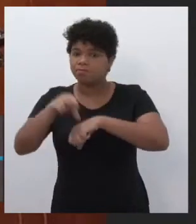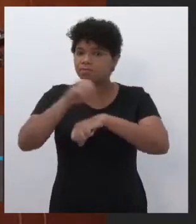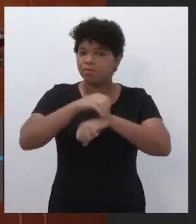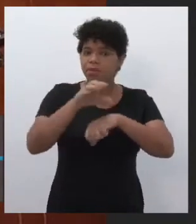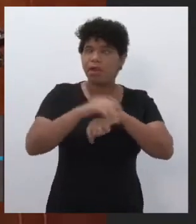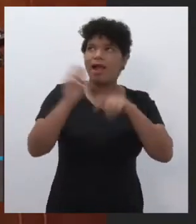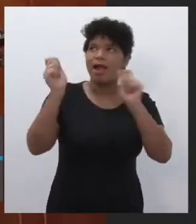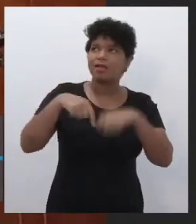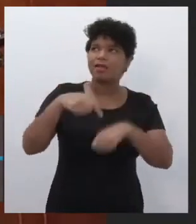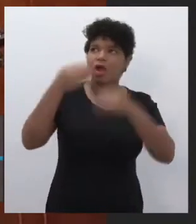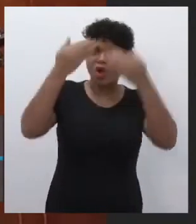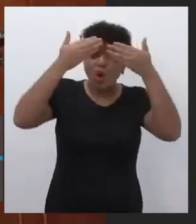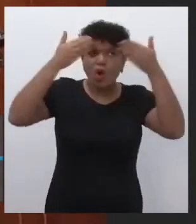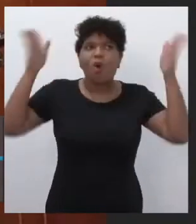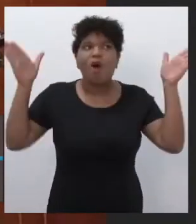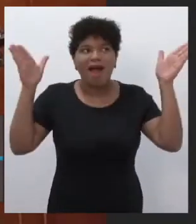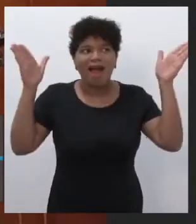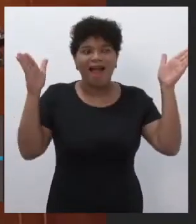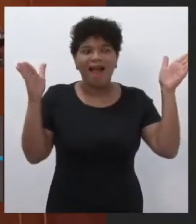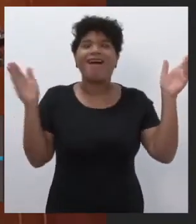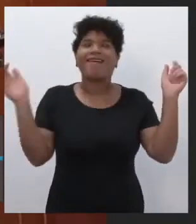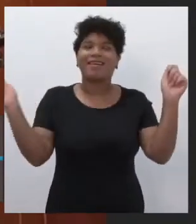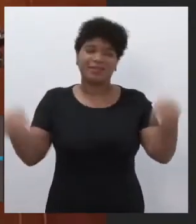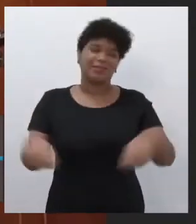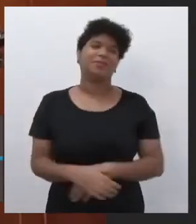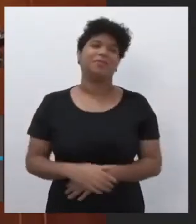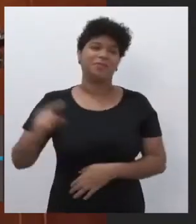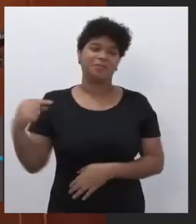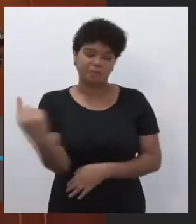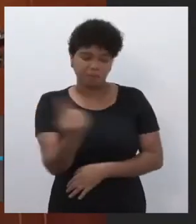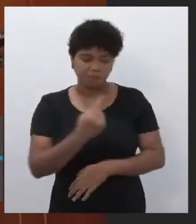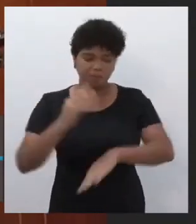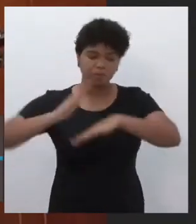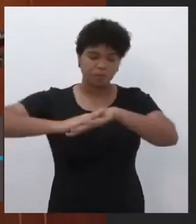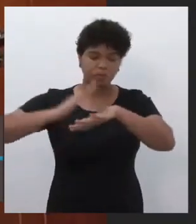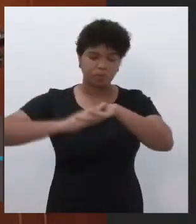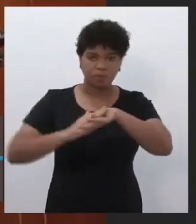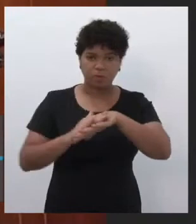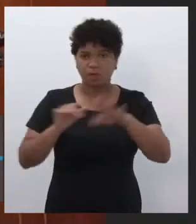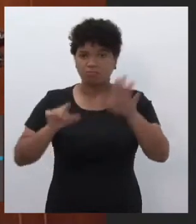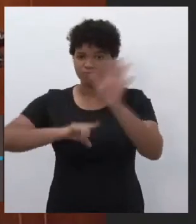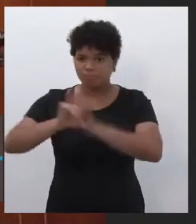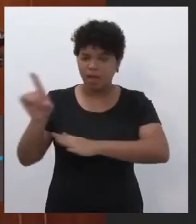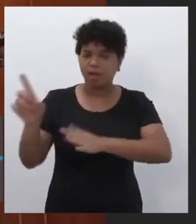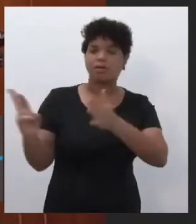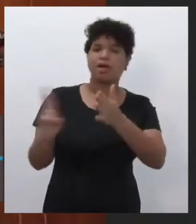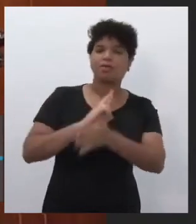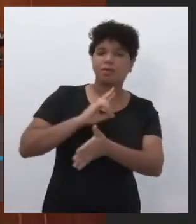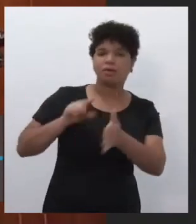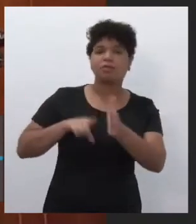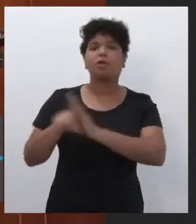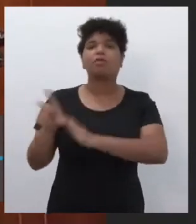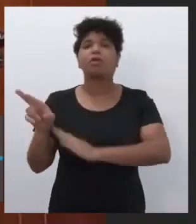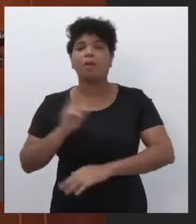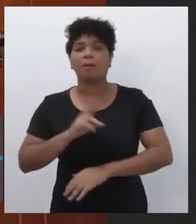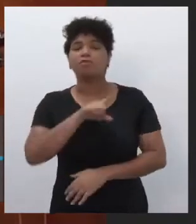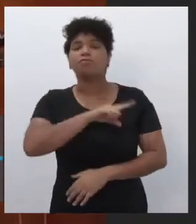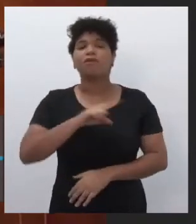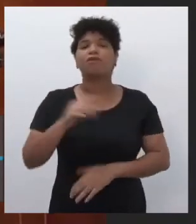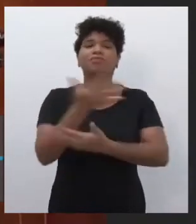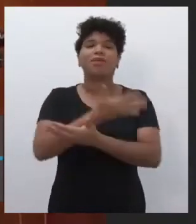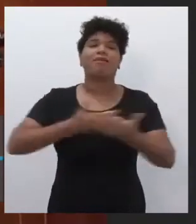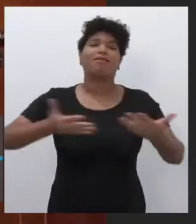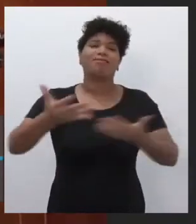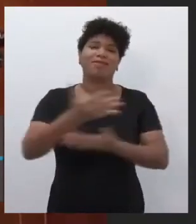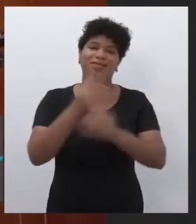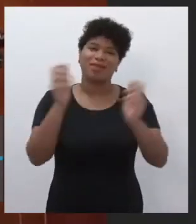a partir dessa troca. É por isso que é importante e por isso que a gente sempre tem algumas perguntas com esse intuito realmente de